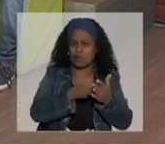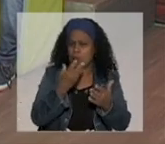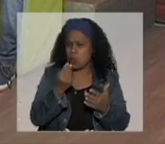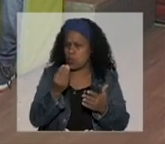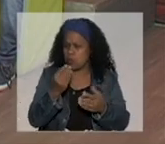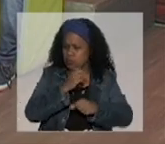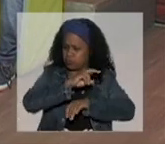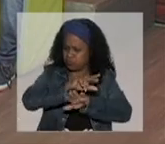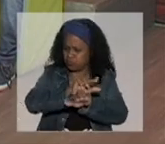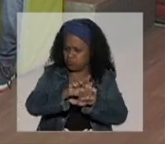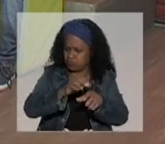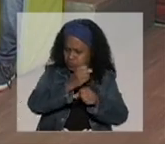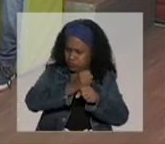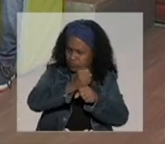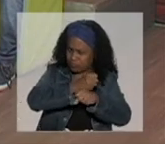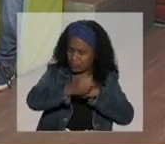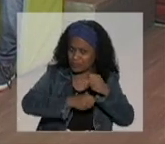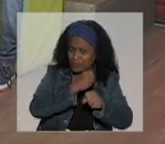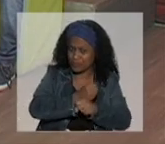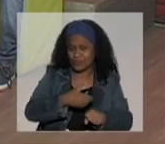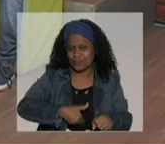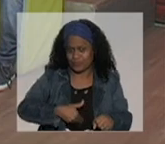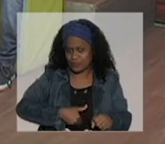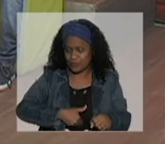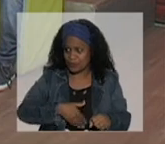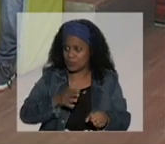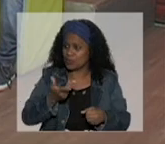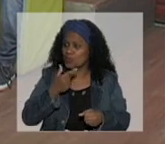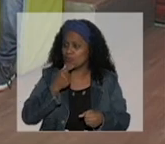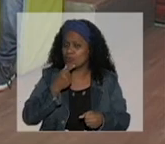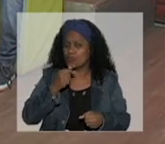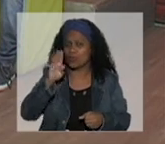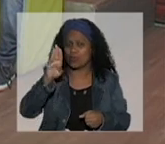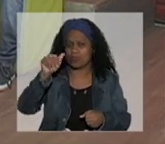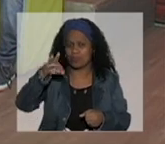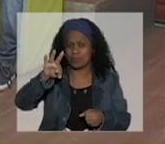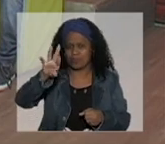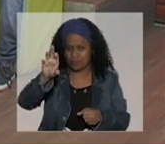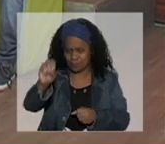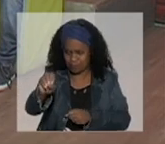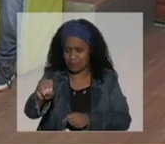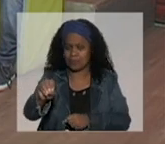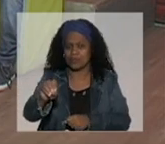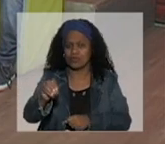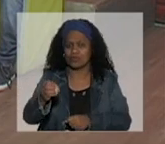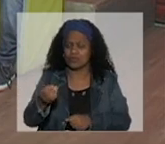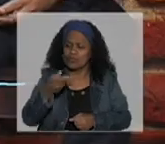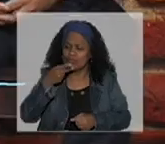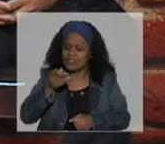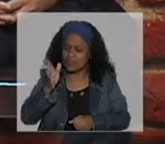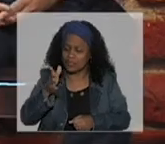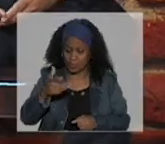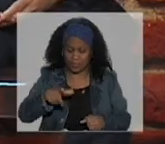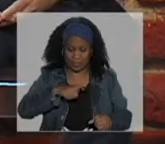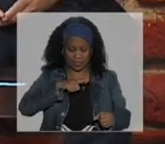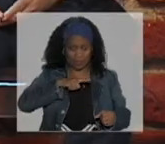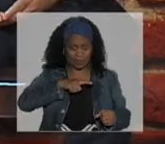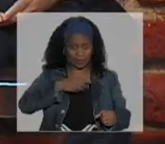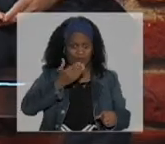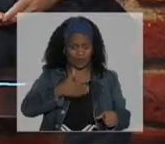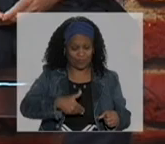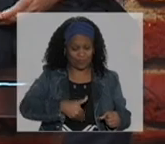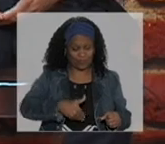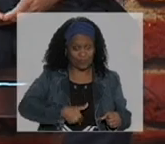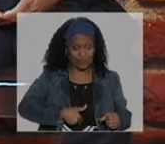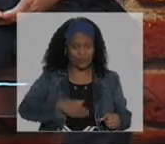lutando já há muitos anos, Claro, né, contra a miséria e a pobreza. Como diz Herbert de Souza, conhecido Betinho, né, sociólogo, ativista de direitos humanos, quem tem fome